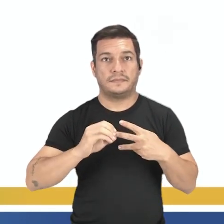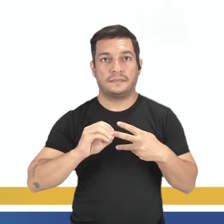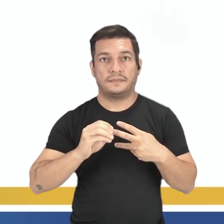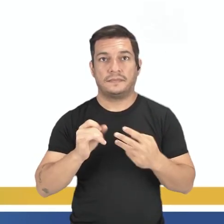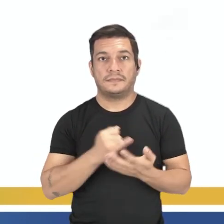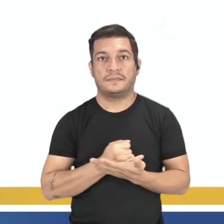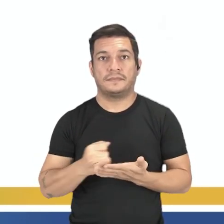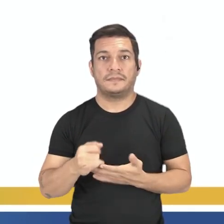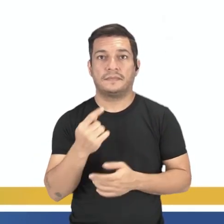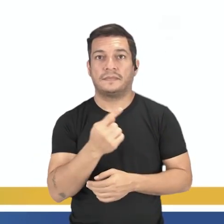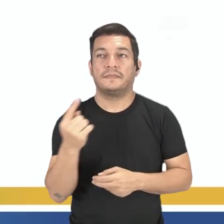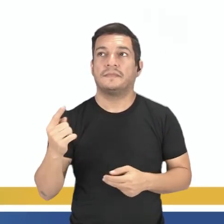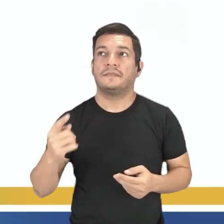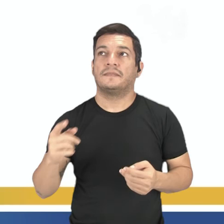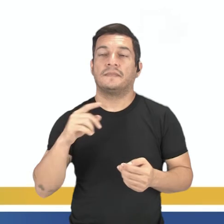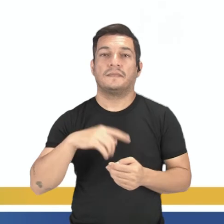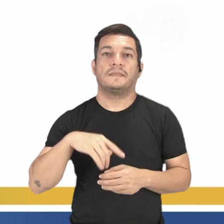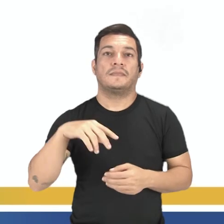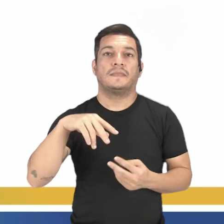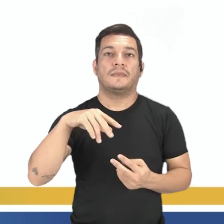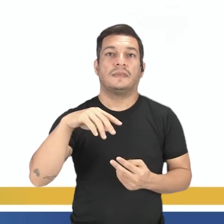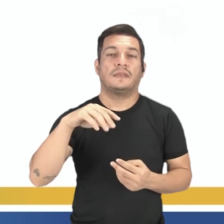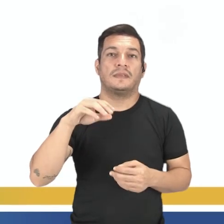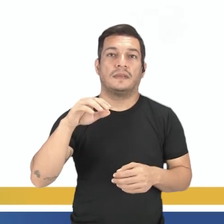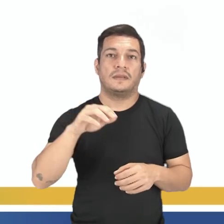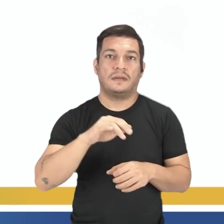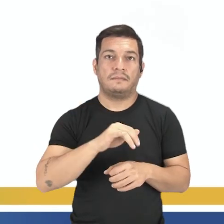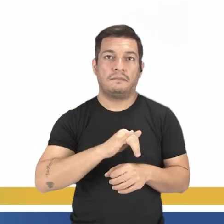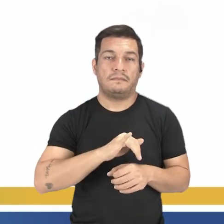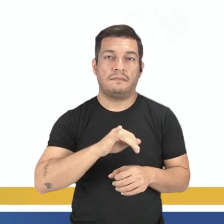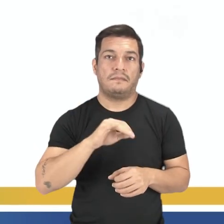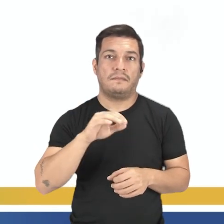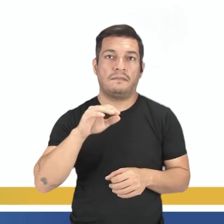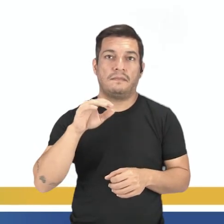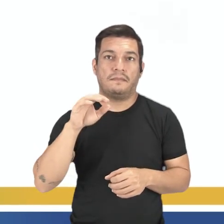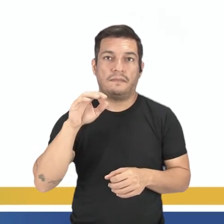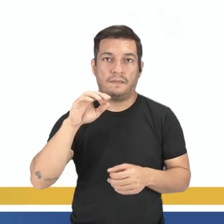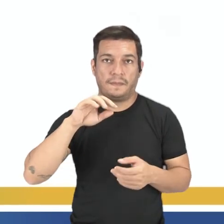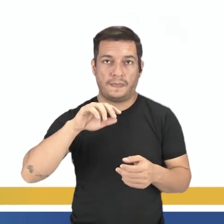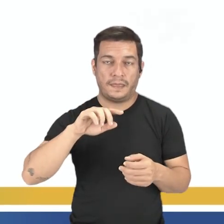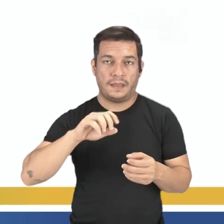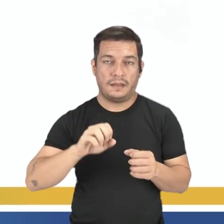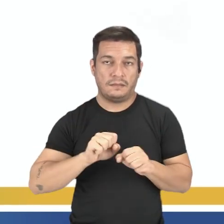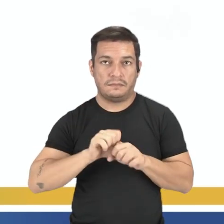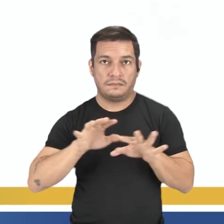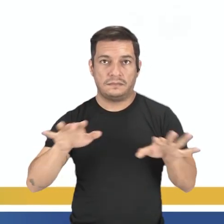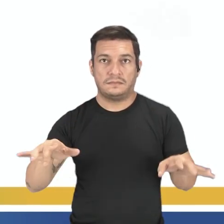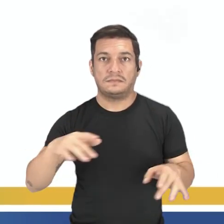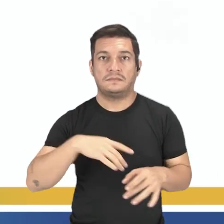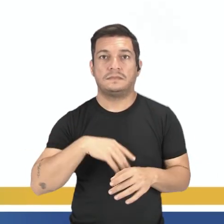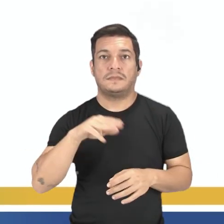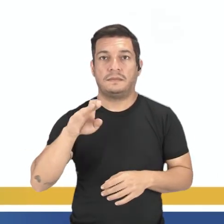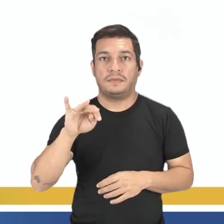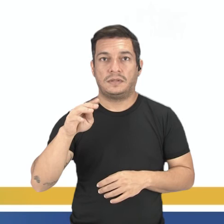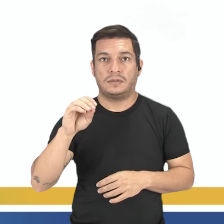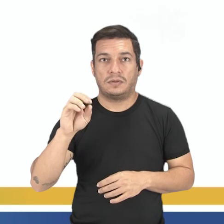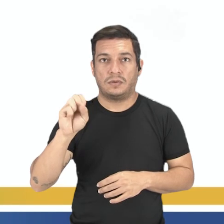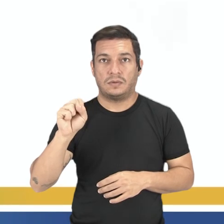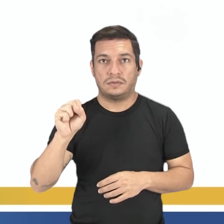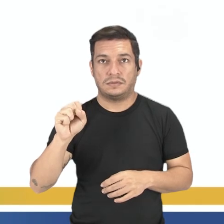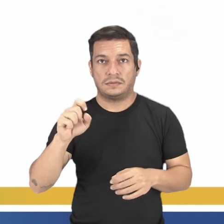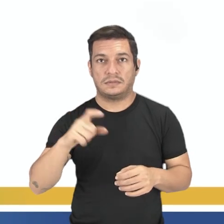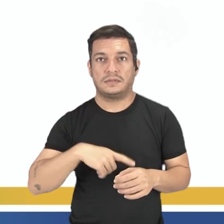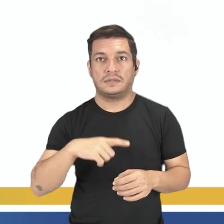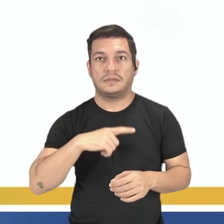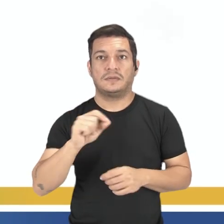iniciar, cada molécula de DNA se duplica na mitose e duas moléculas resultantes se separam indo